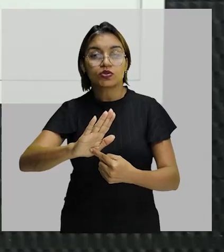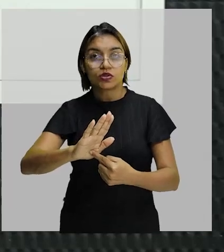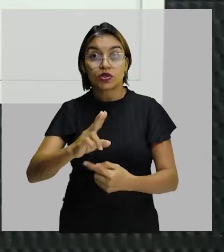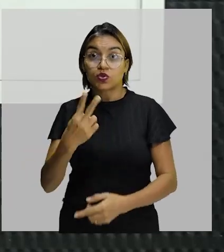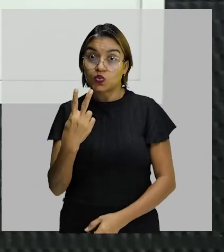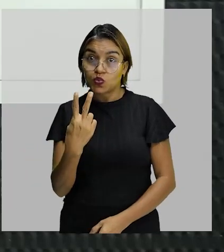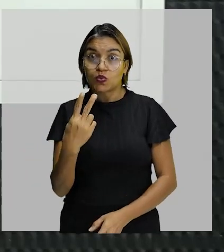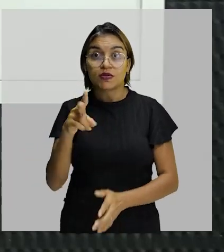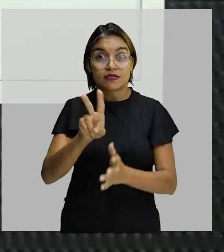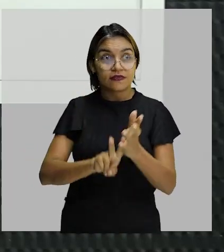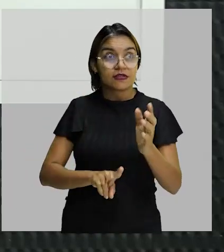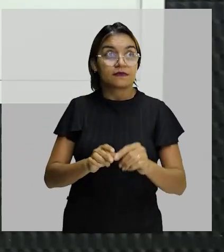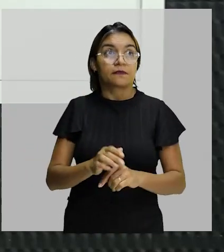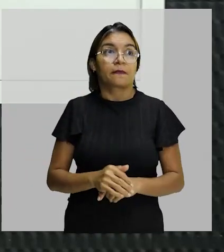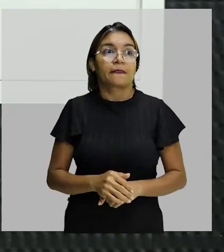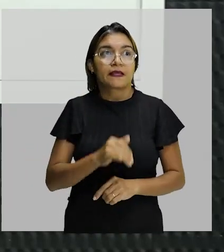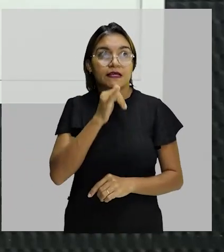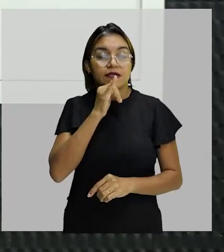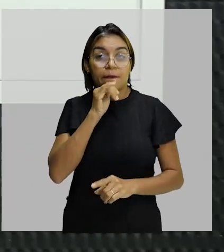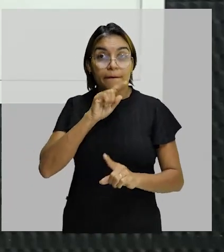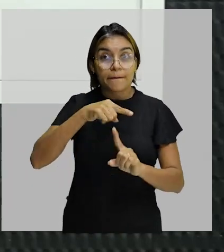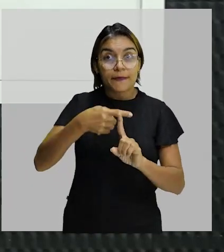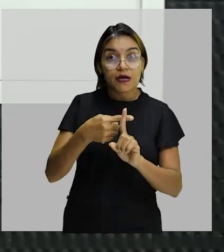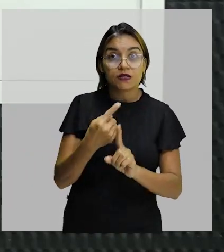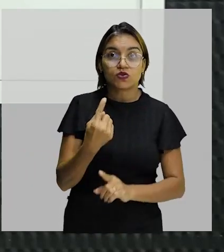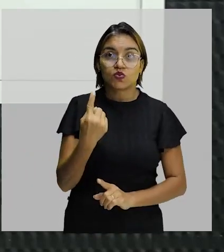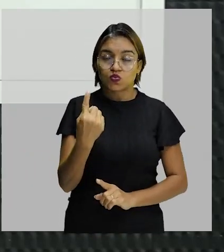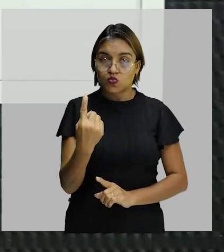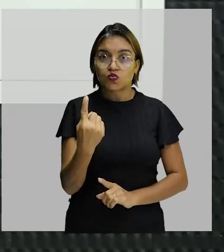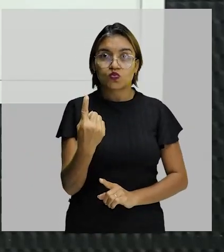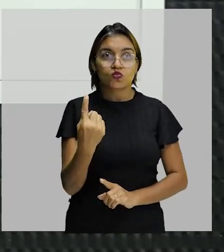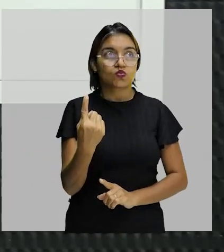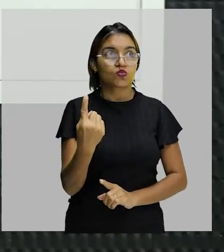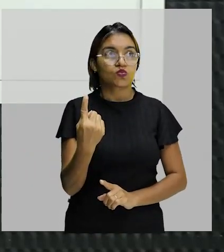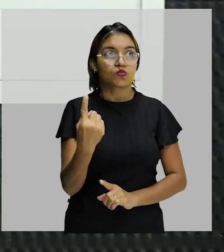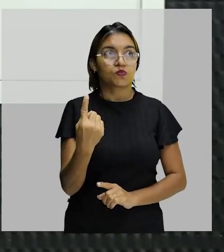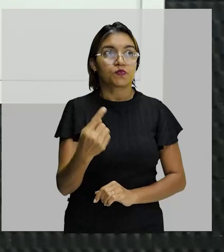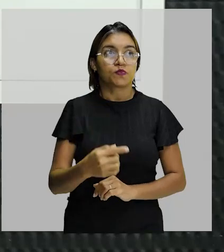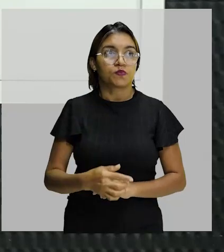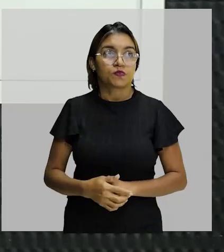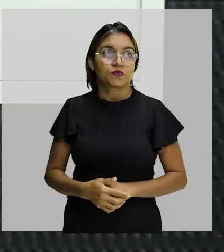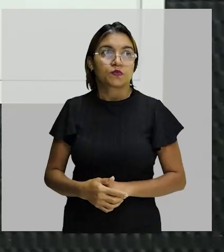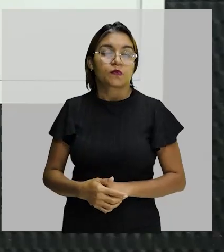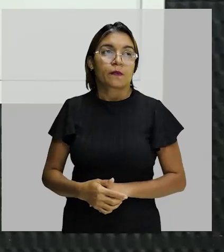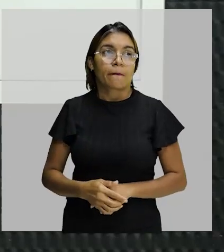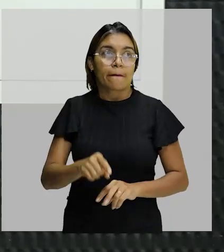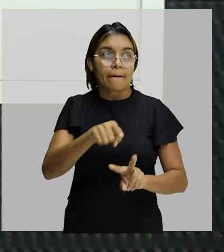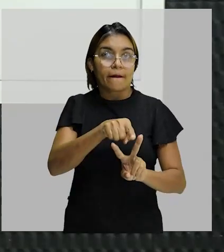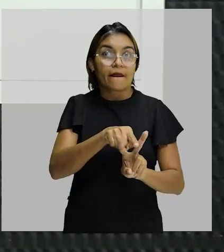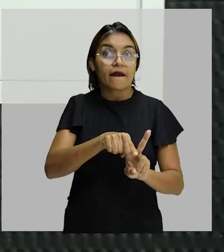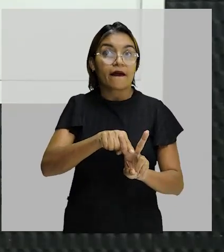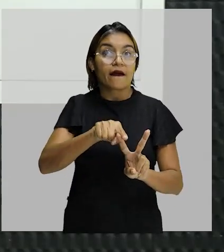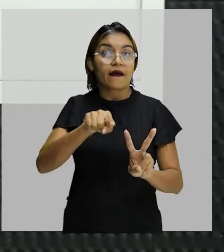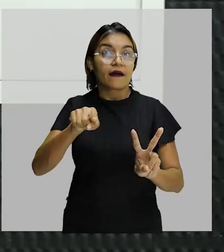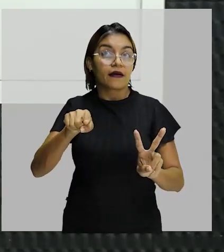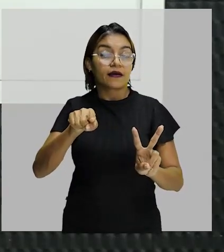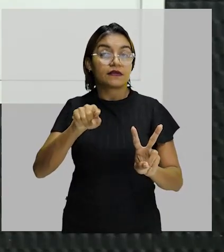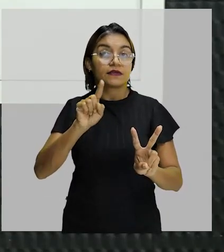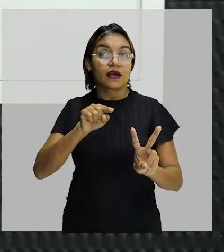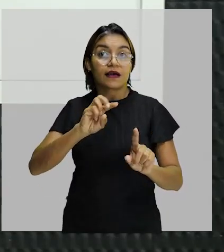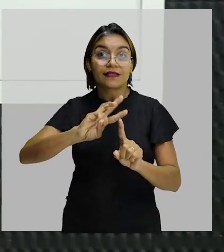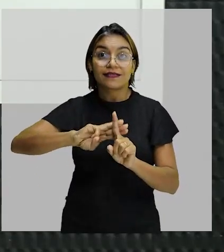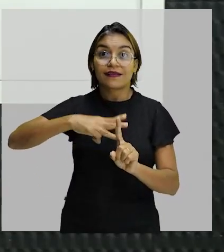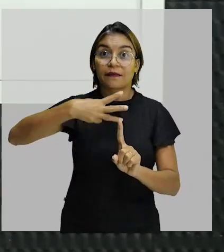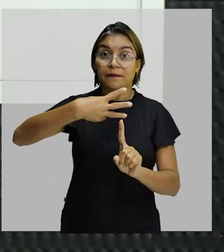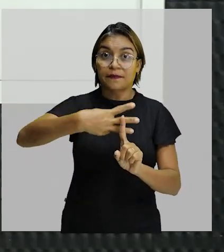Tá? Esse mais 1 aqui, por sua vez, ó, o mais 1, ele é uma raiz o quê? É uma raiz